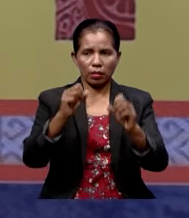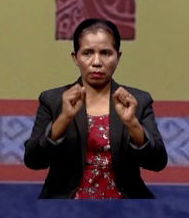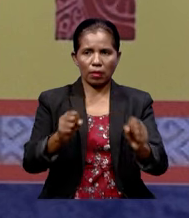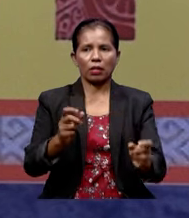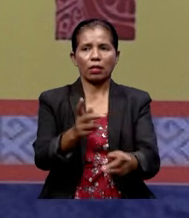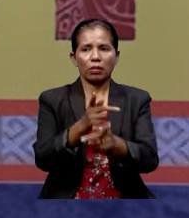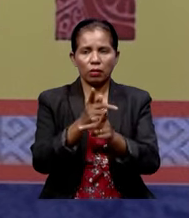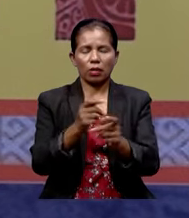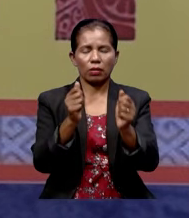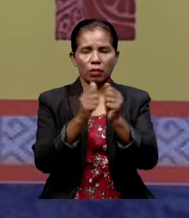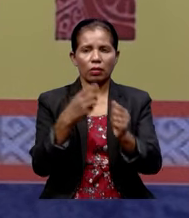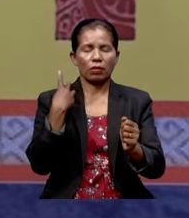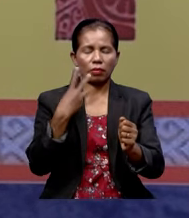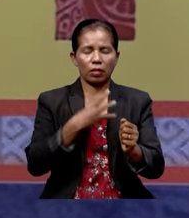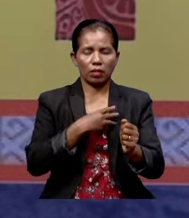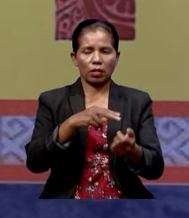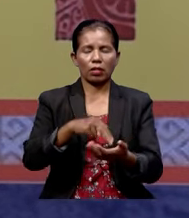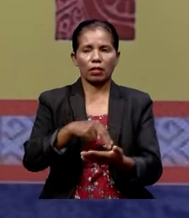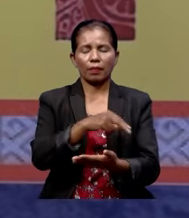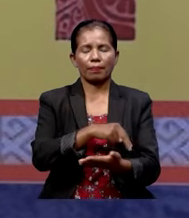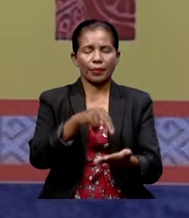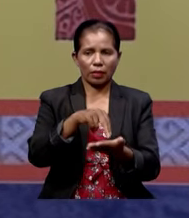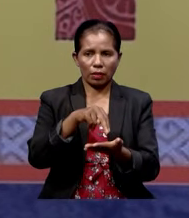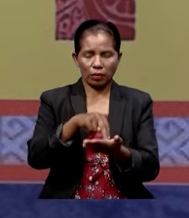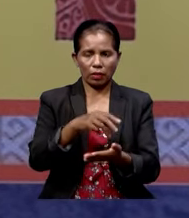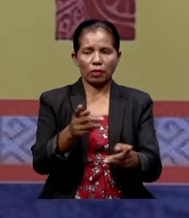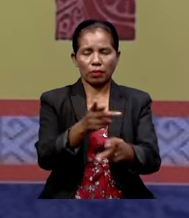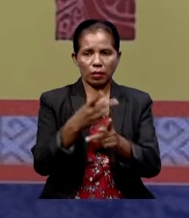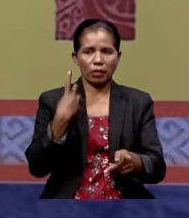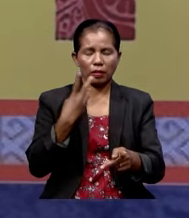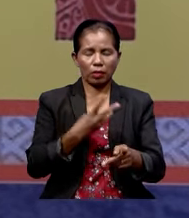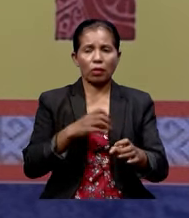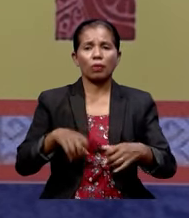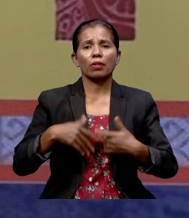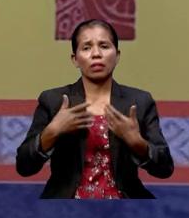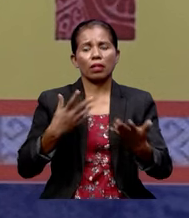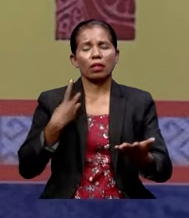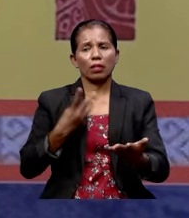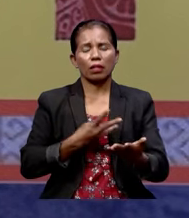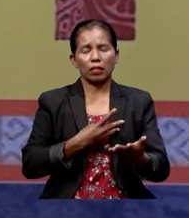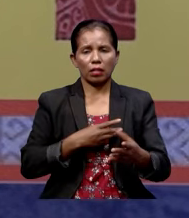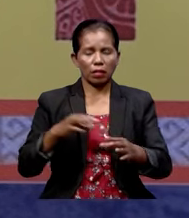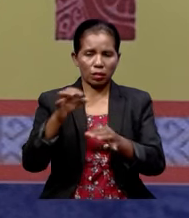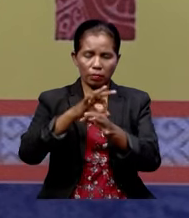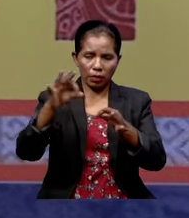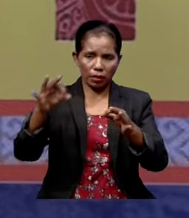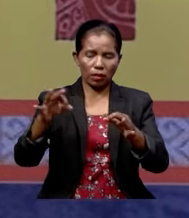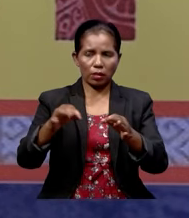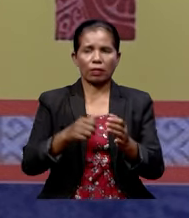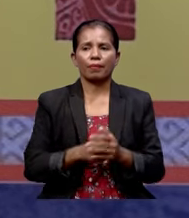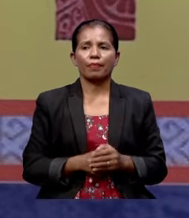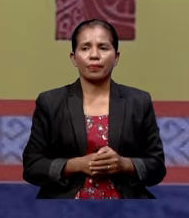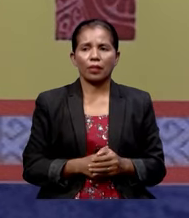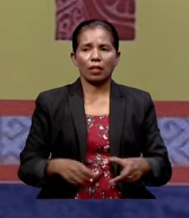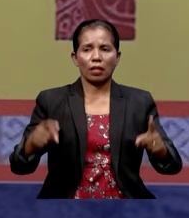da maita da natureza, cuidar do ambiente. Onde está a maita de espírito, amigo